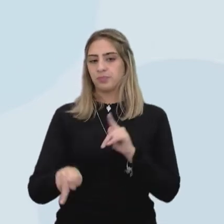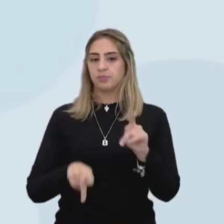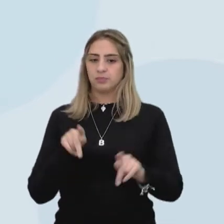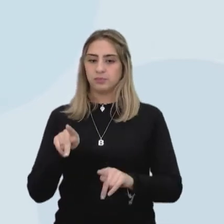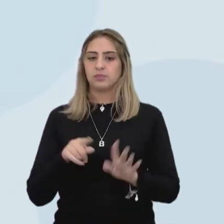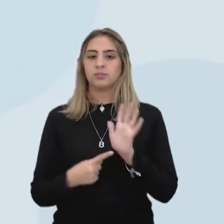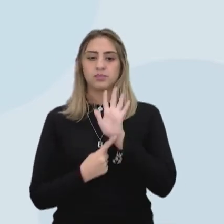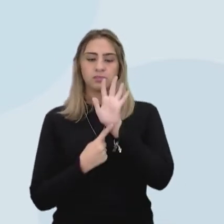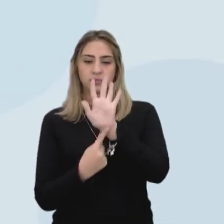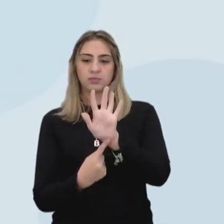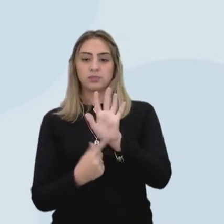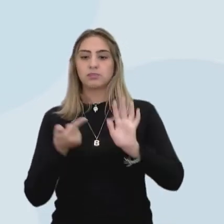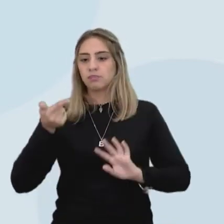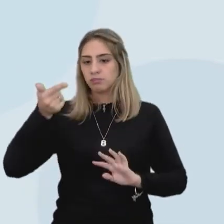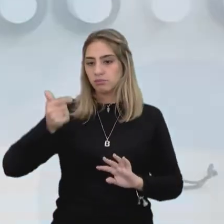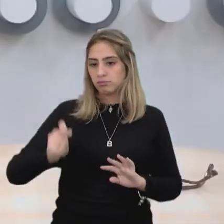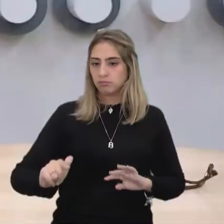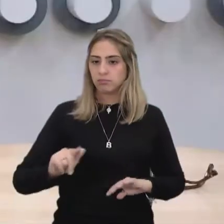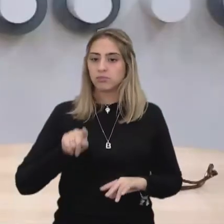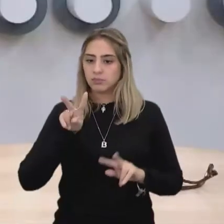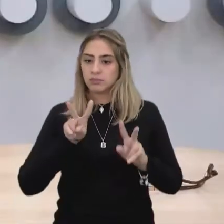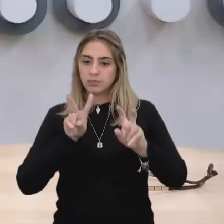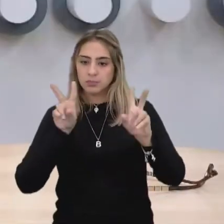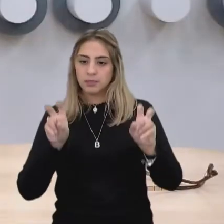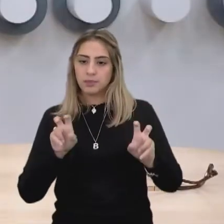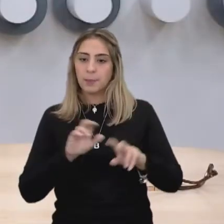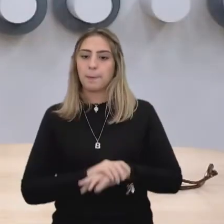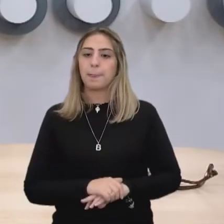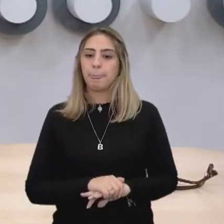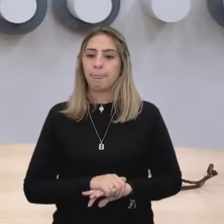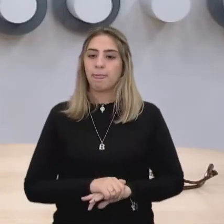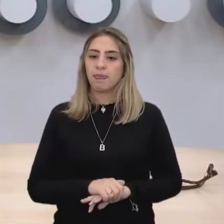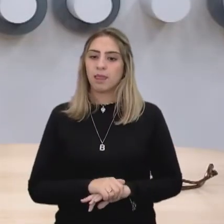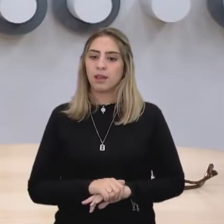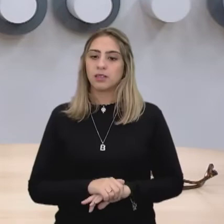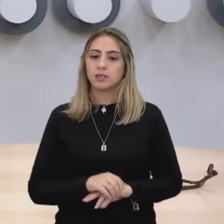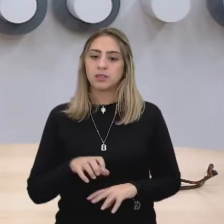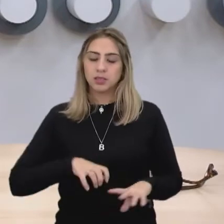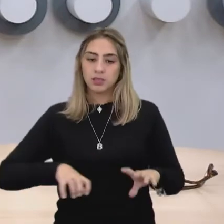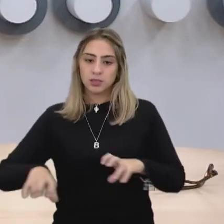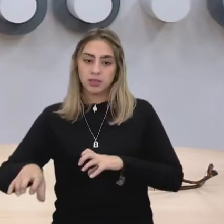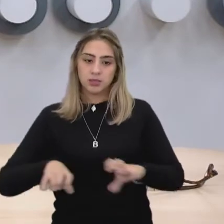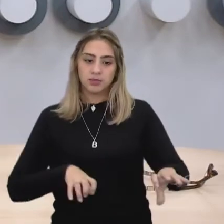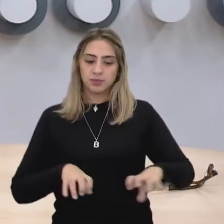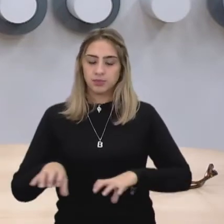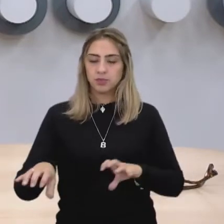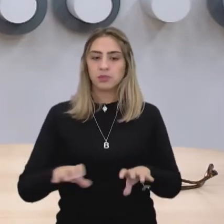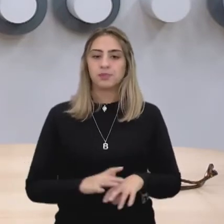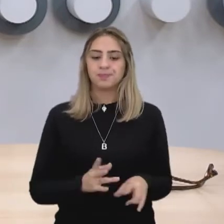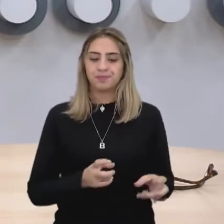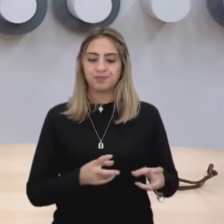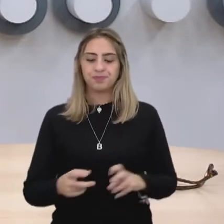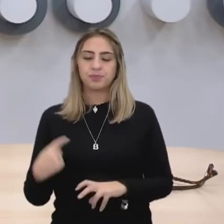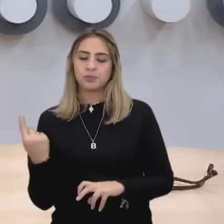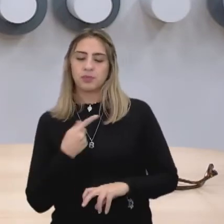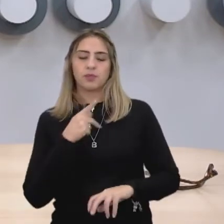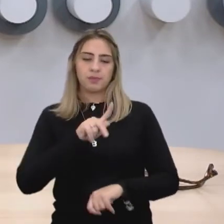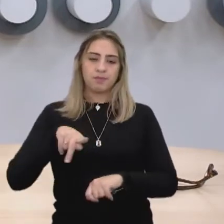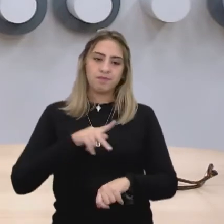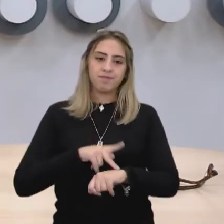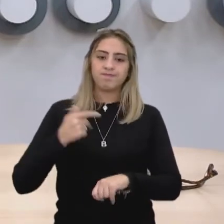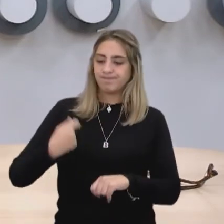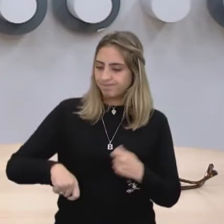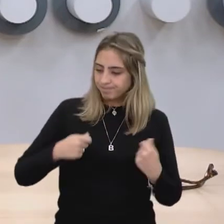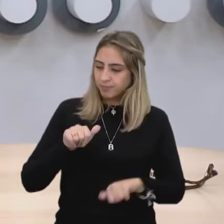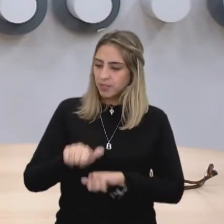que mostra novamente, né, essa questão da má distribuição de renda no nosso país, que de alguma maneira